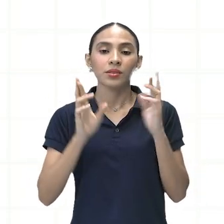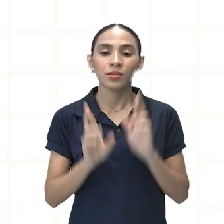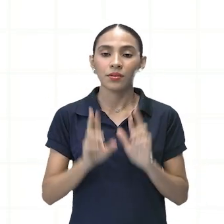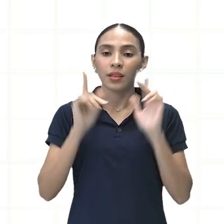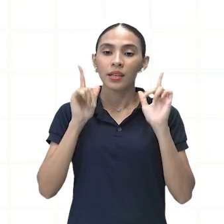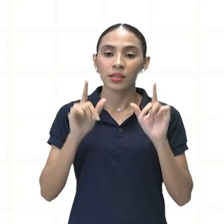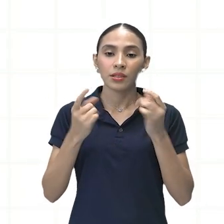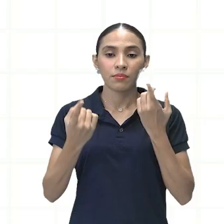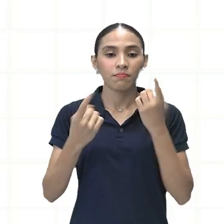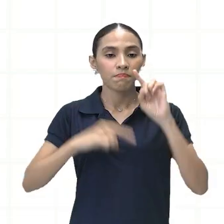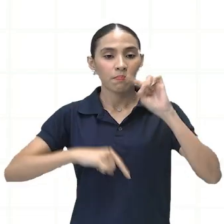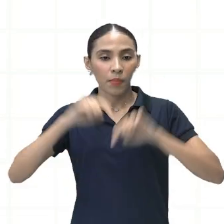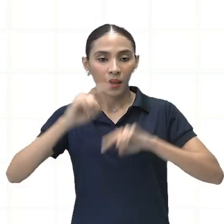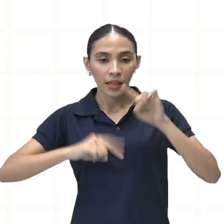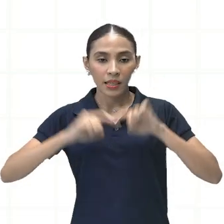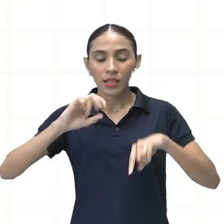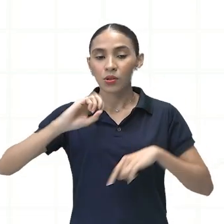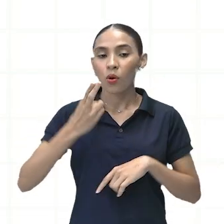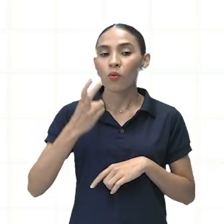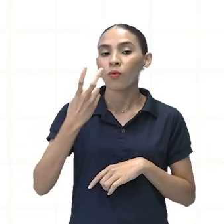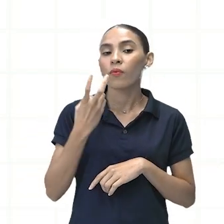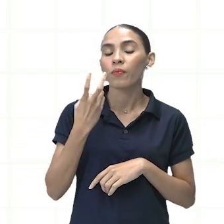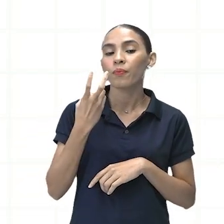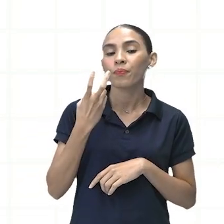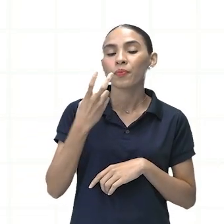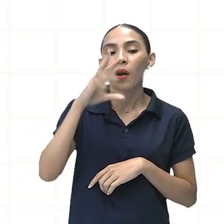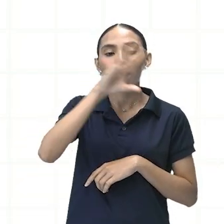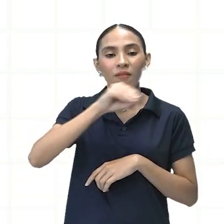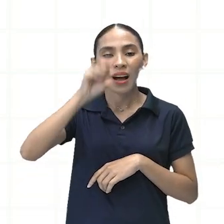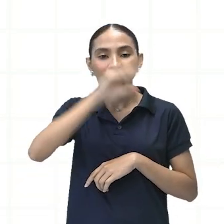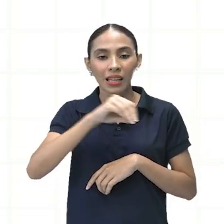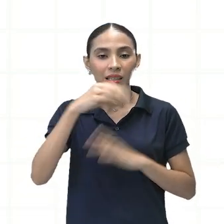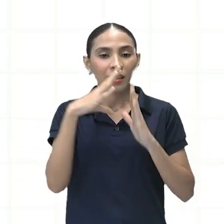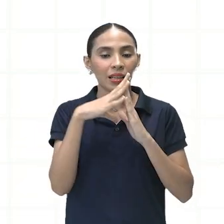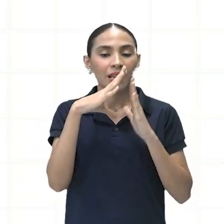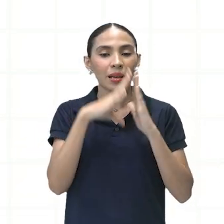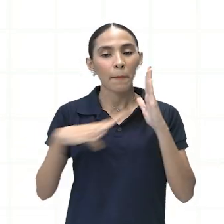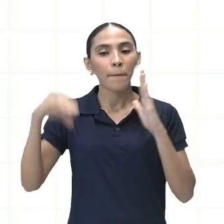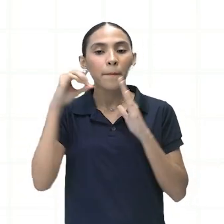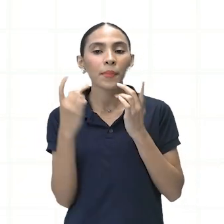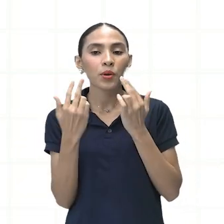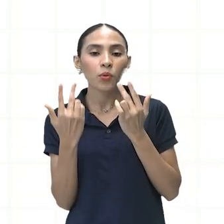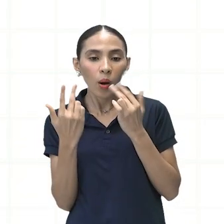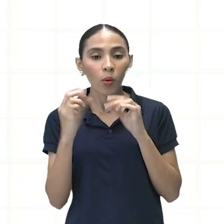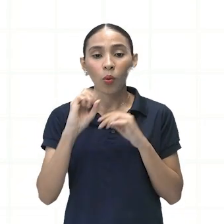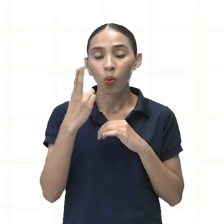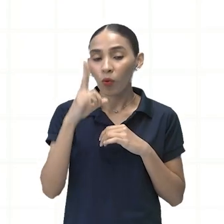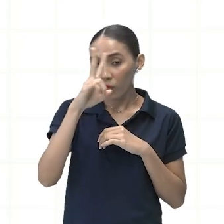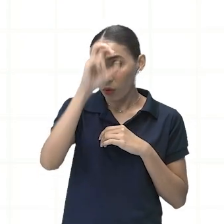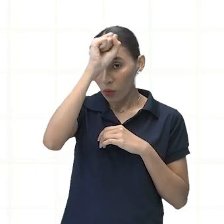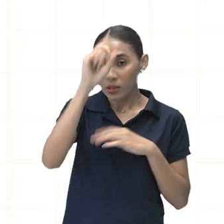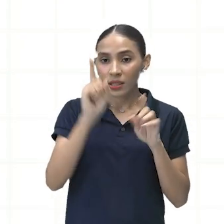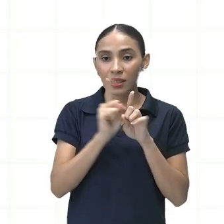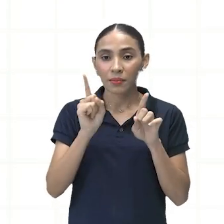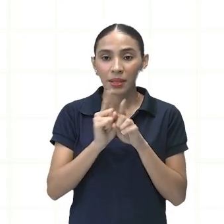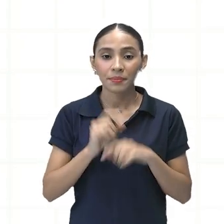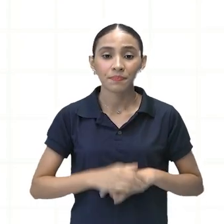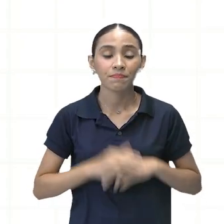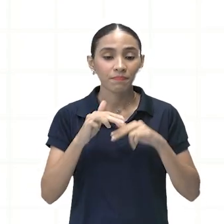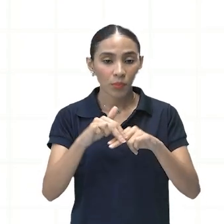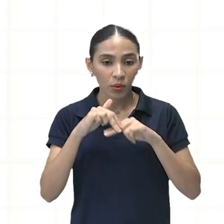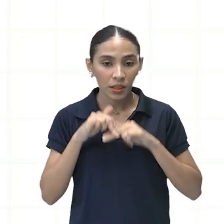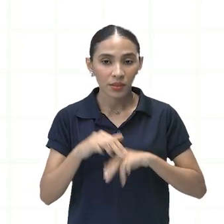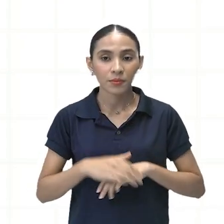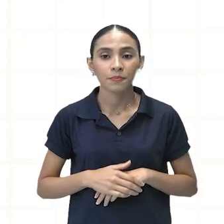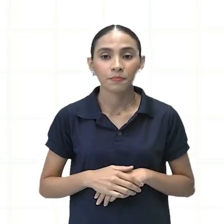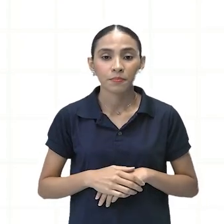distinguir diferentes instrumentos ou vozes, mesmo que emitam sons com a mesma altura e intensidade. Portanto,